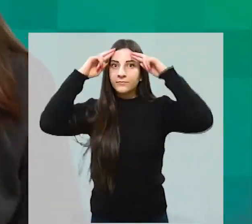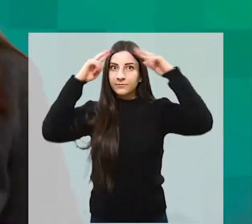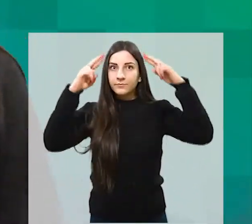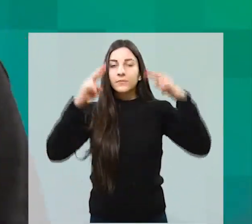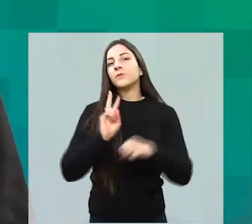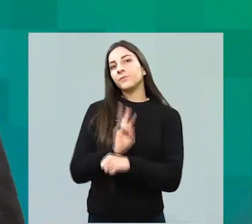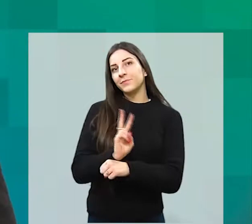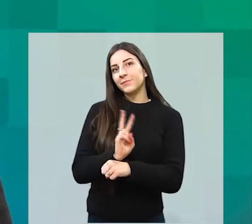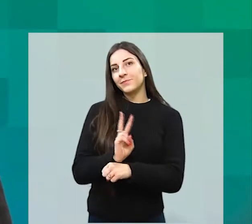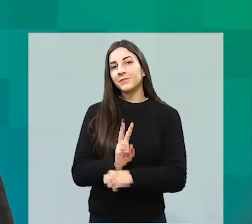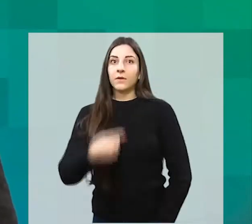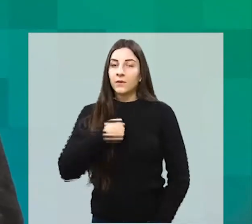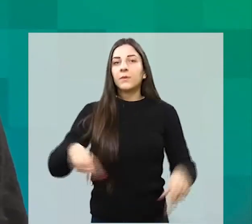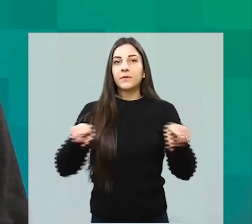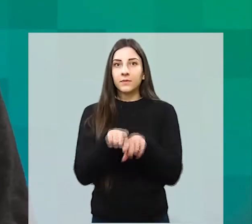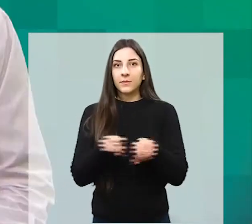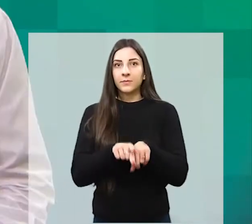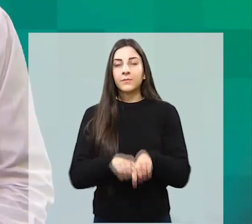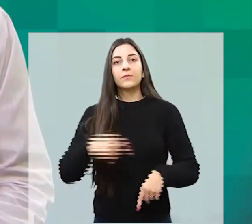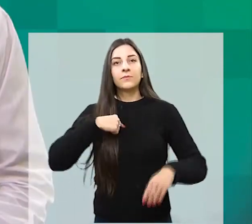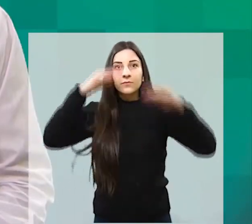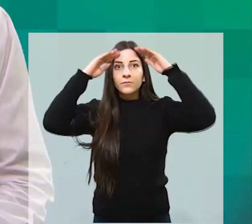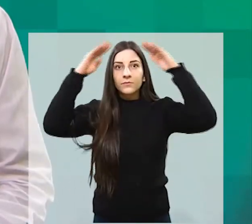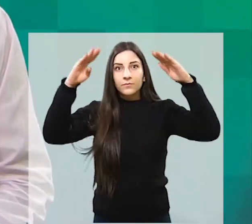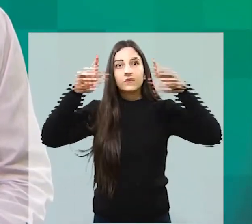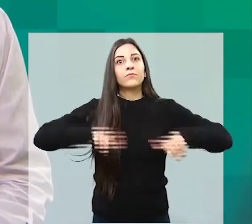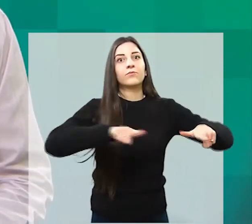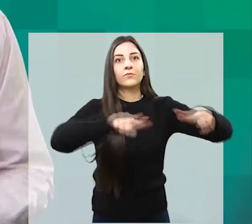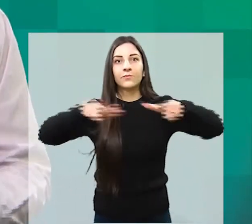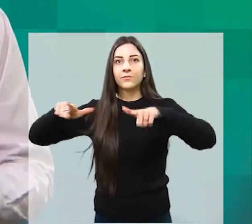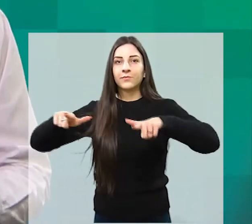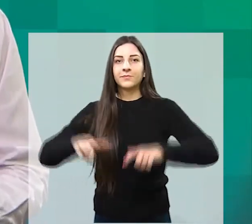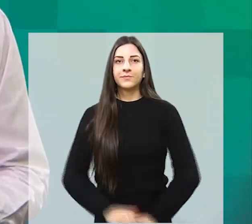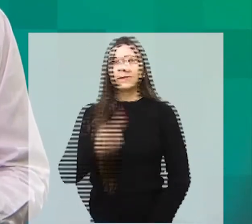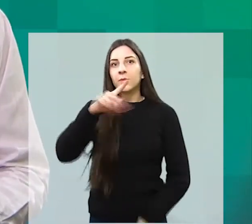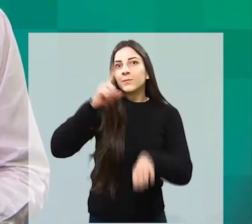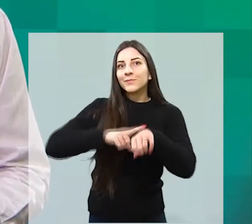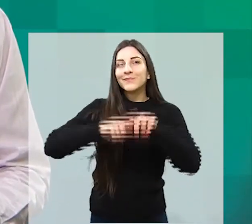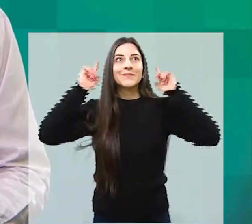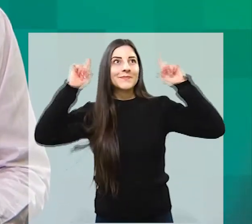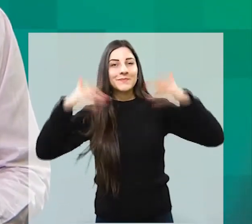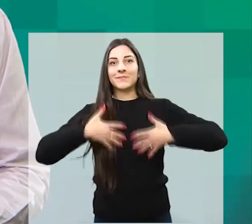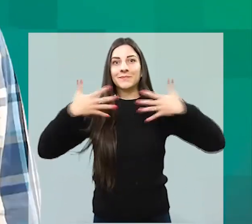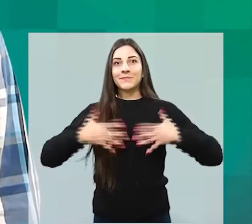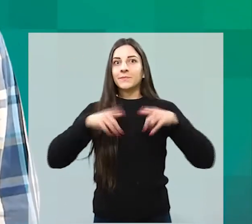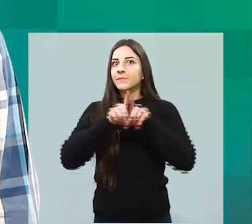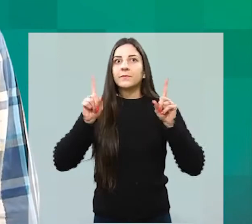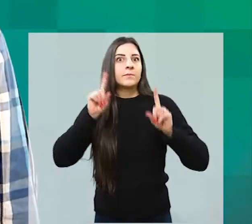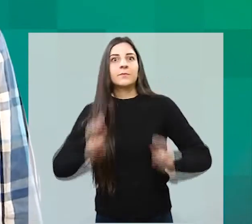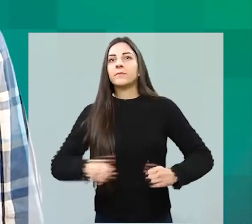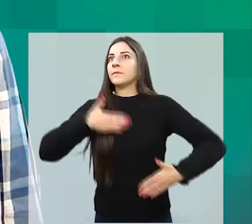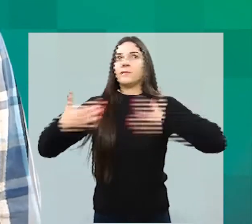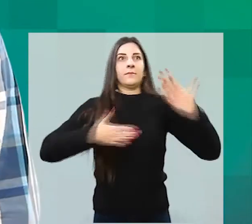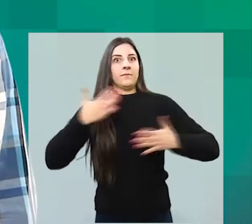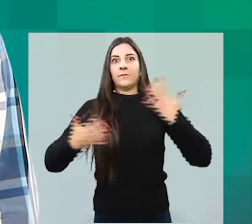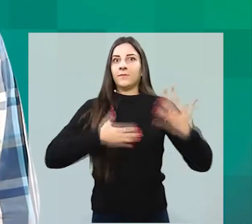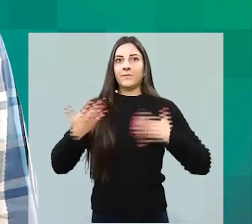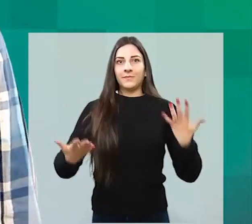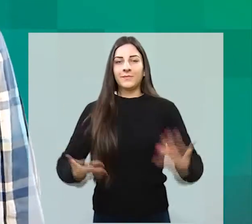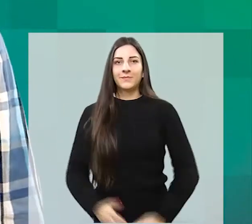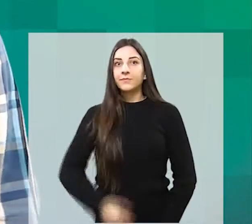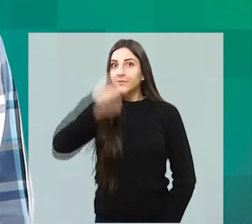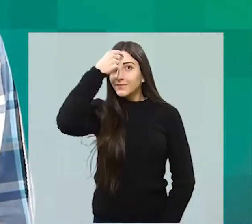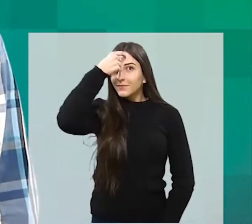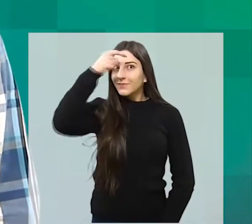barulho. Eu respeito e vou fiscalizar. Eu também vou fiscalizar. Vamos respeitar o espaço dos outros. O seu momento de diversão